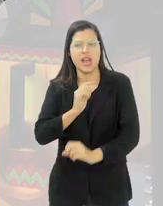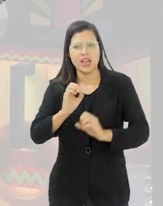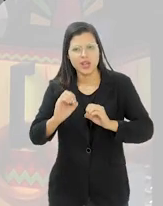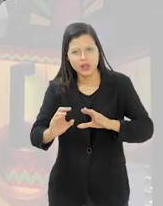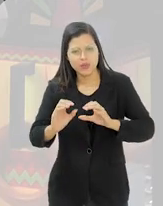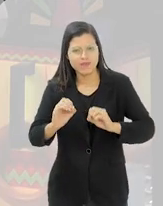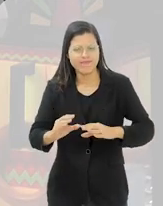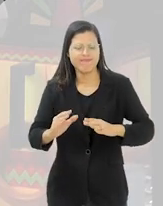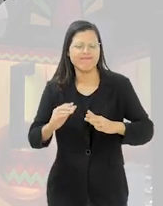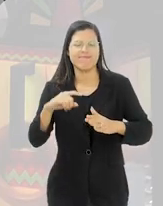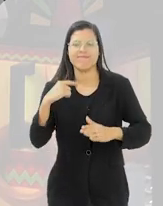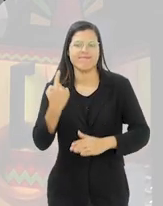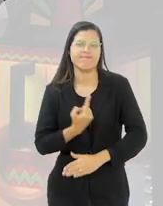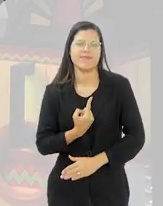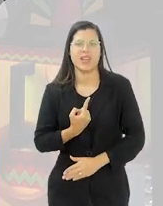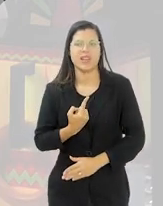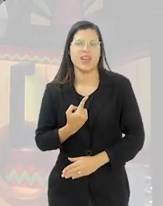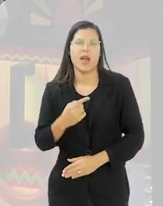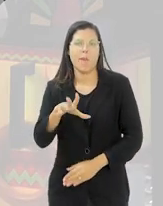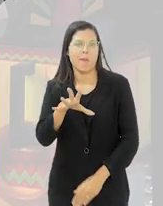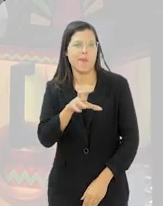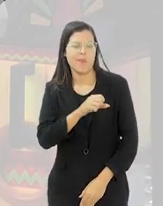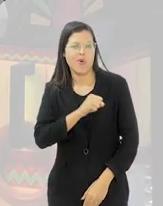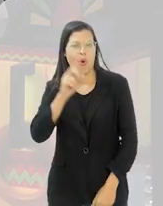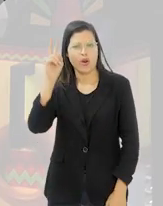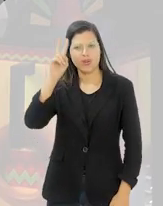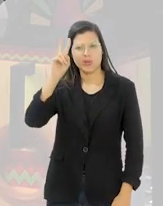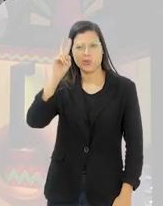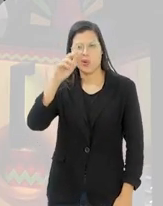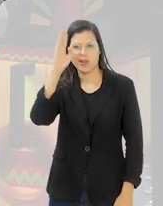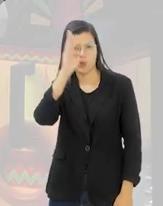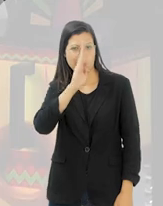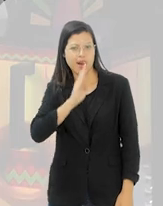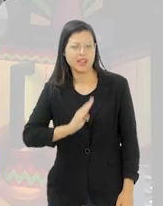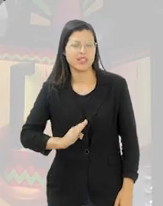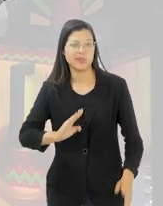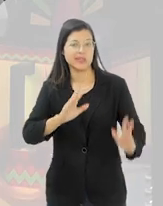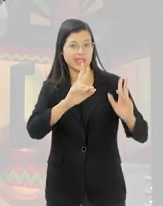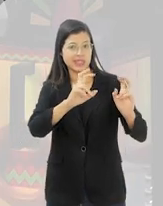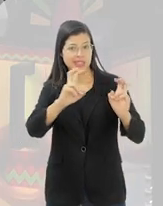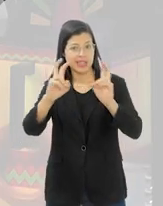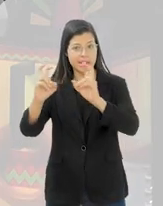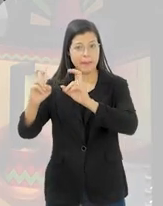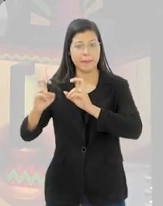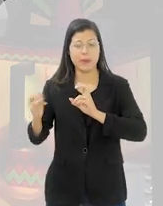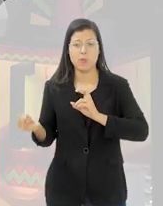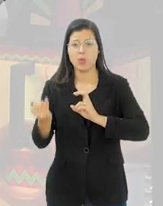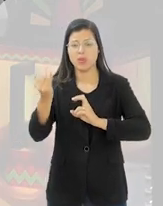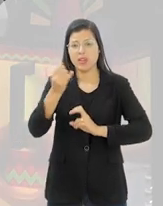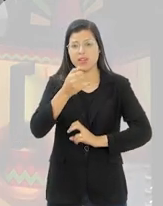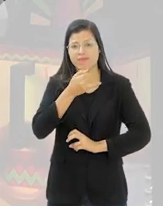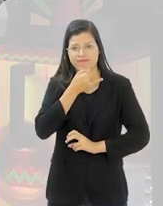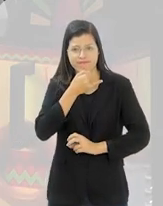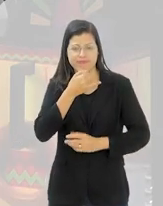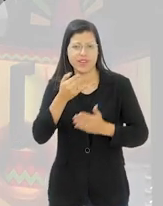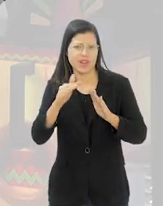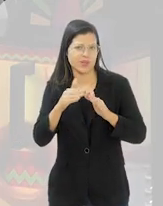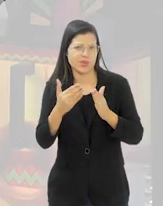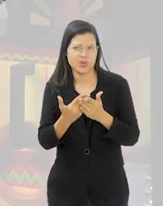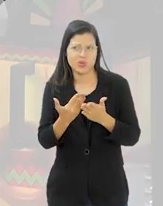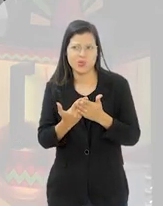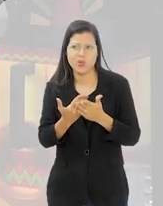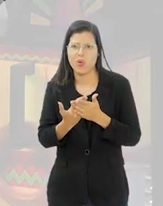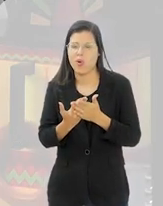gente, a gente tendo amor à história do Brasil, a tantos temas importantes que infelizmente os colégios não